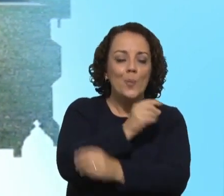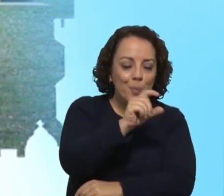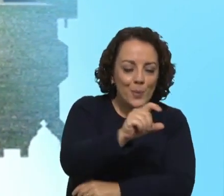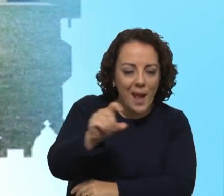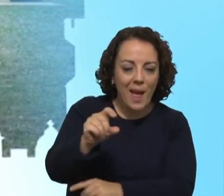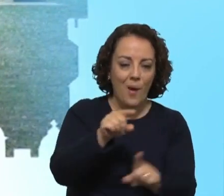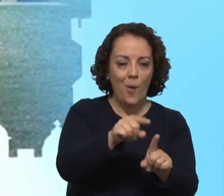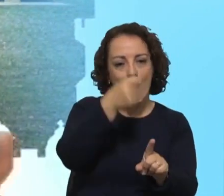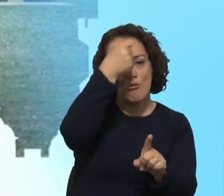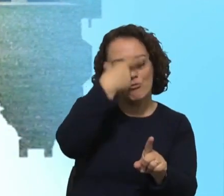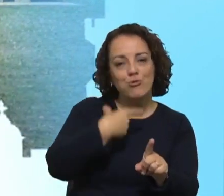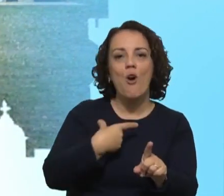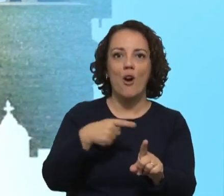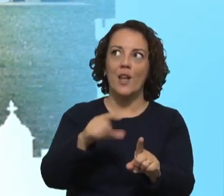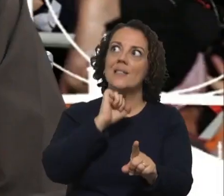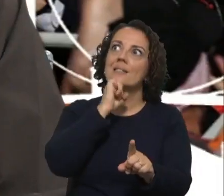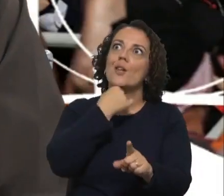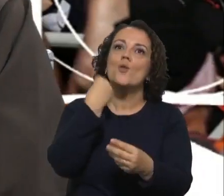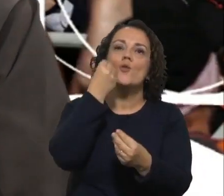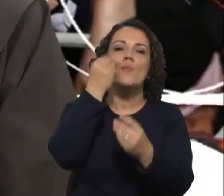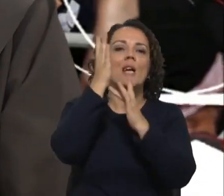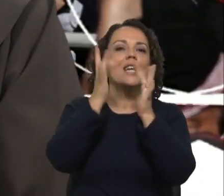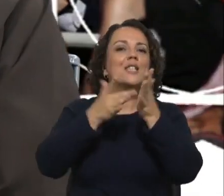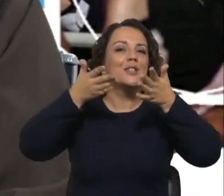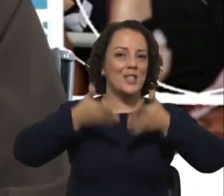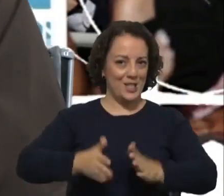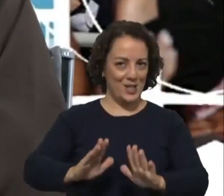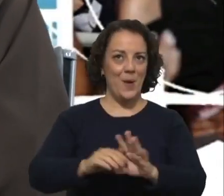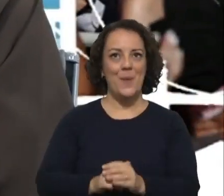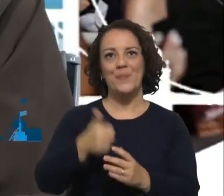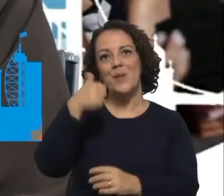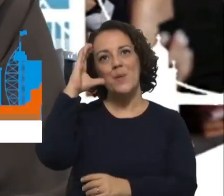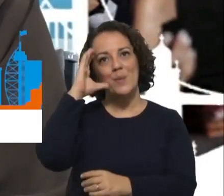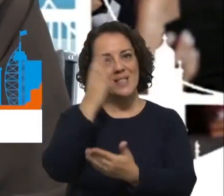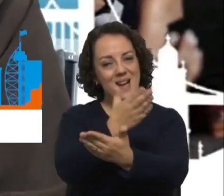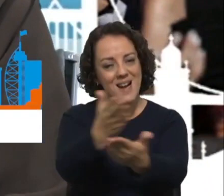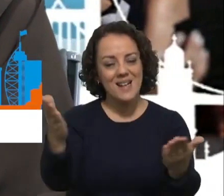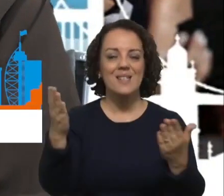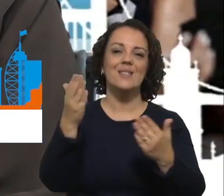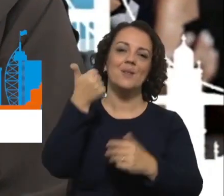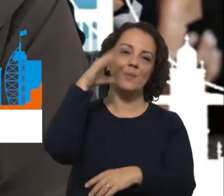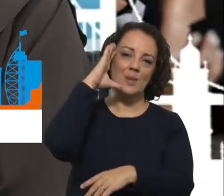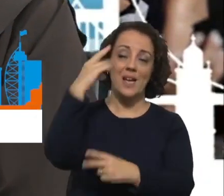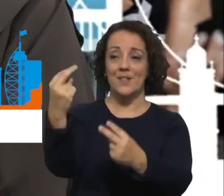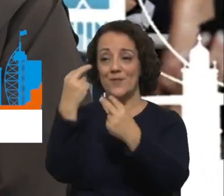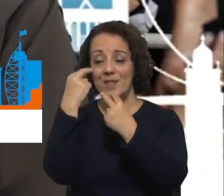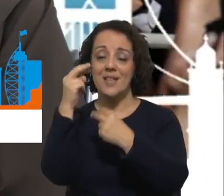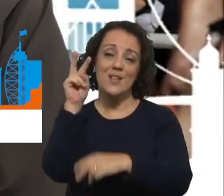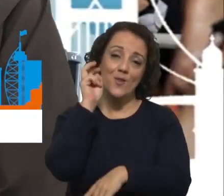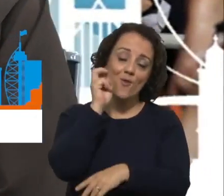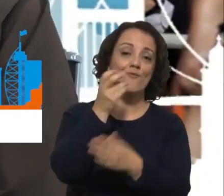de Cristo, esse mistério maior. Boa tarde a quem nos ouve e quem vê. Boa tarde, Henrique. Sim,